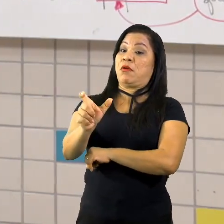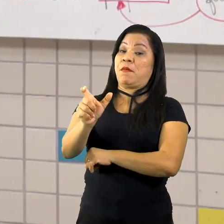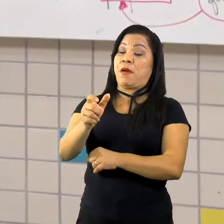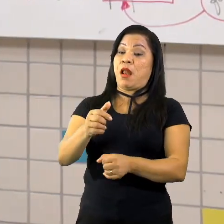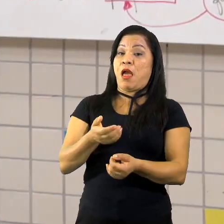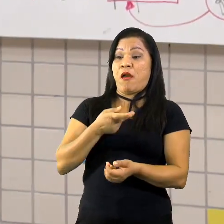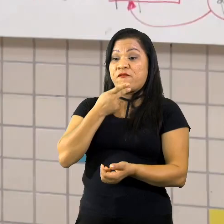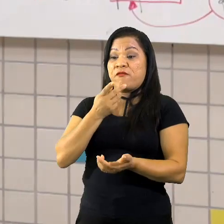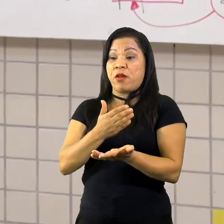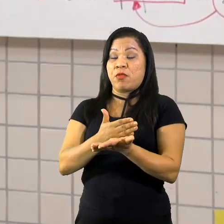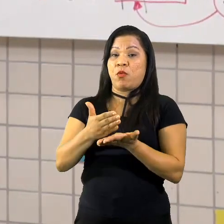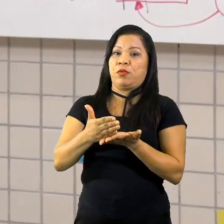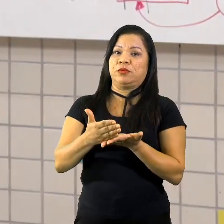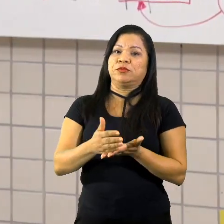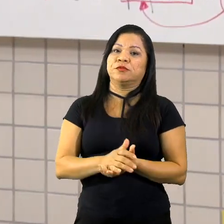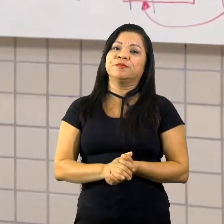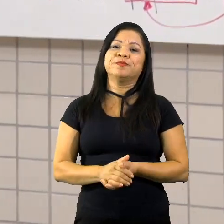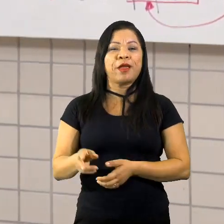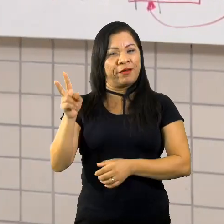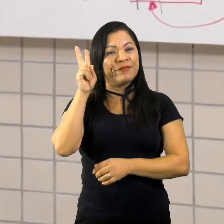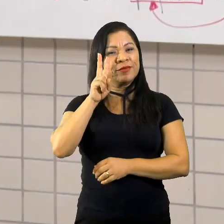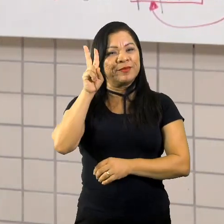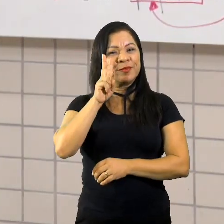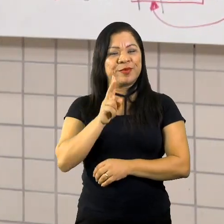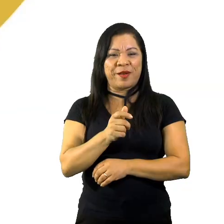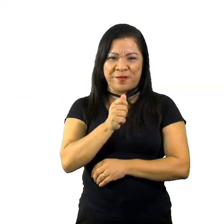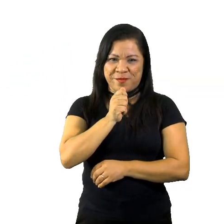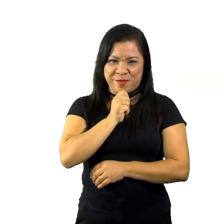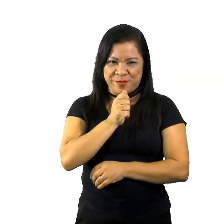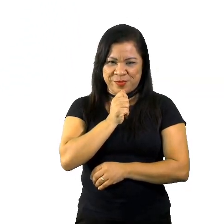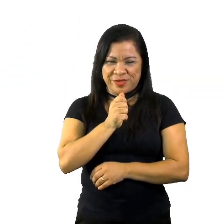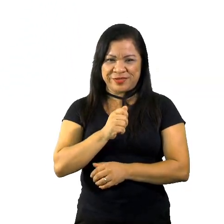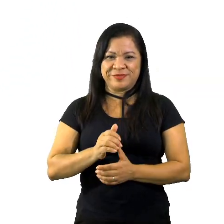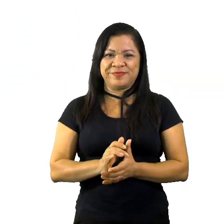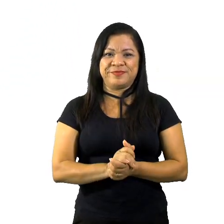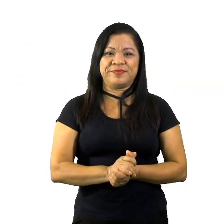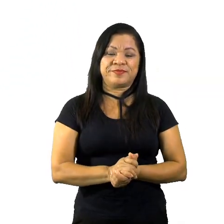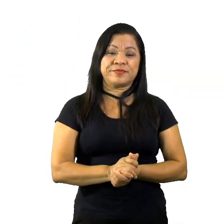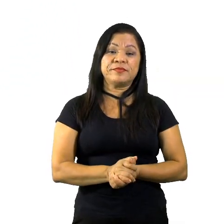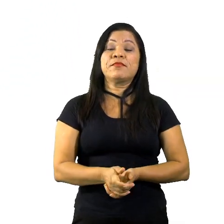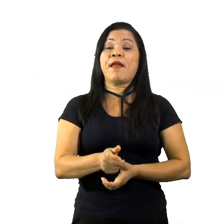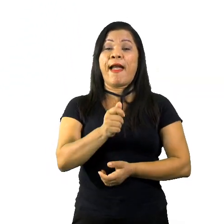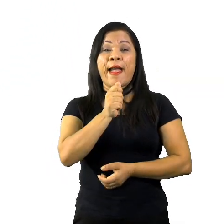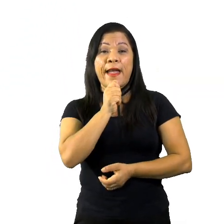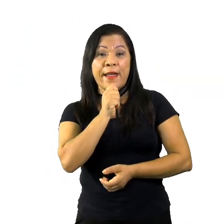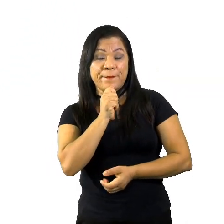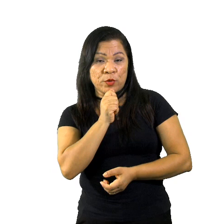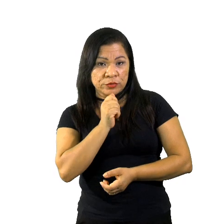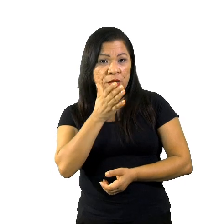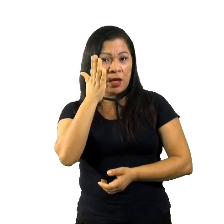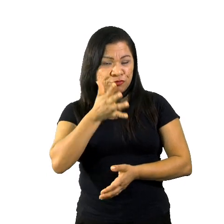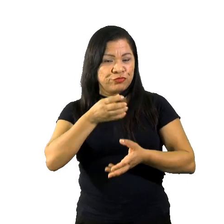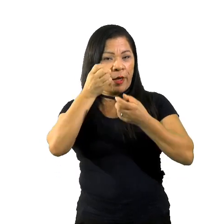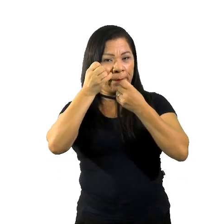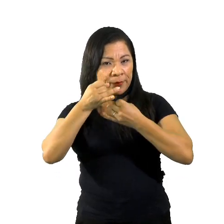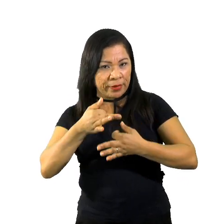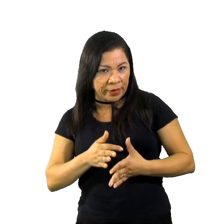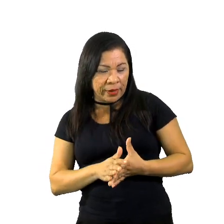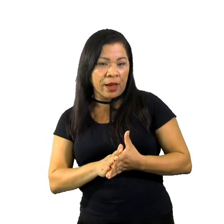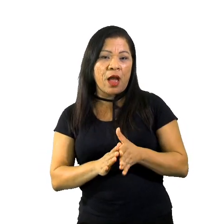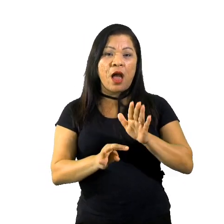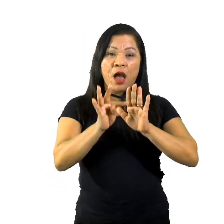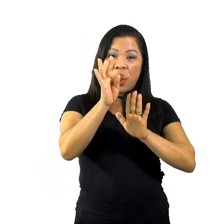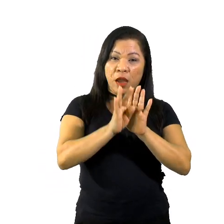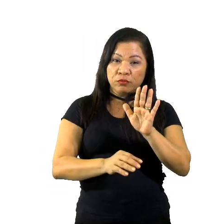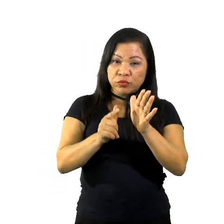relembrar um pouquinho sobre a reportagem? A reportagem, como eu disse antes, ela é um texto jornalístico, assim